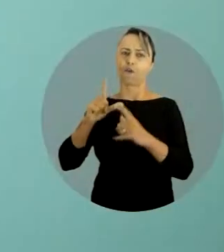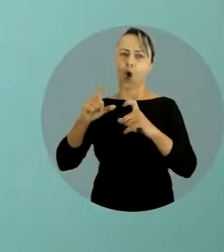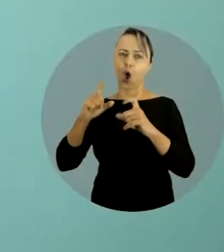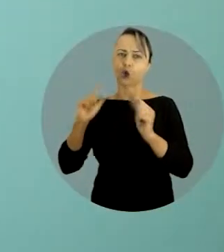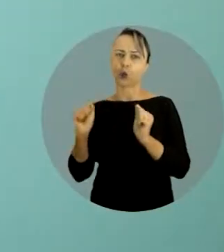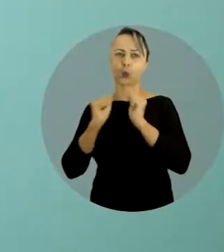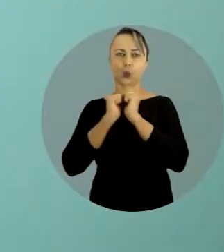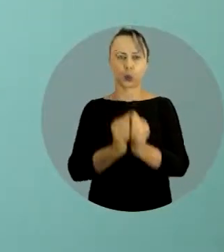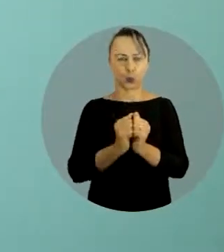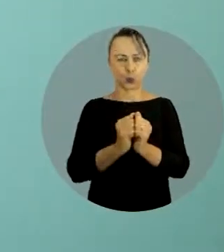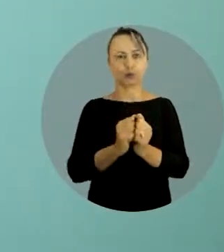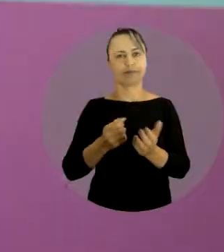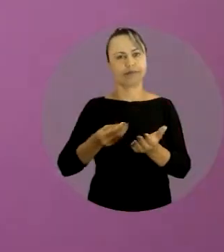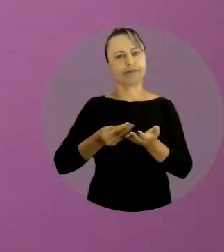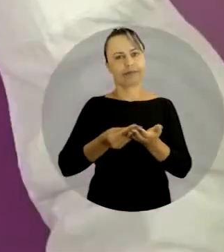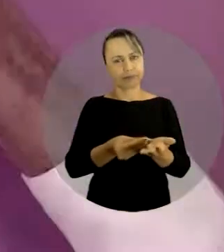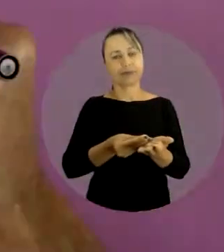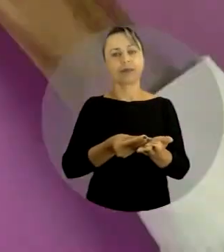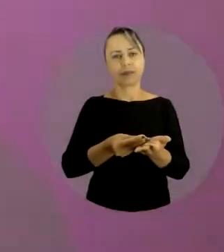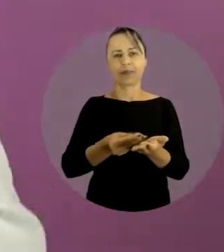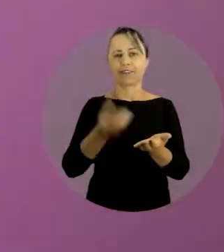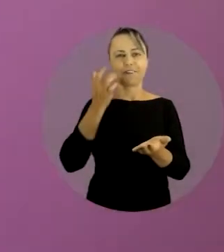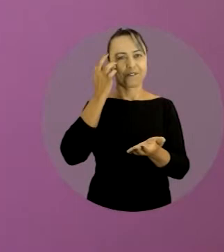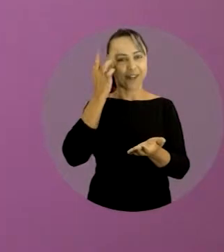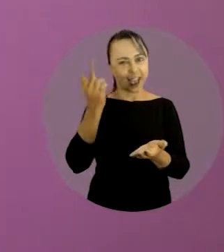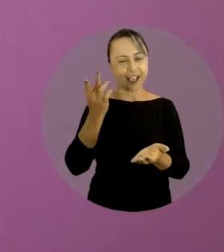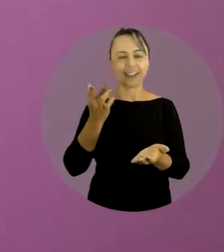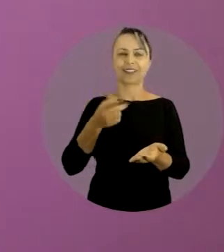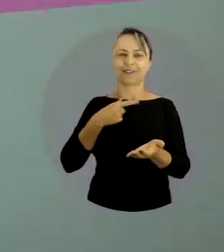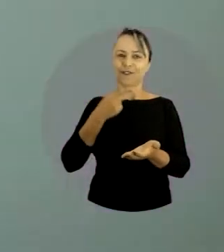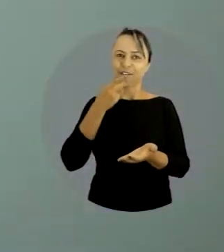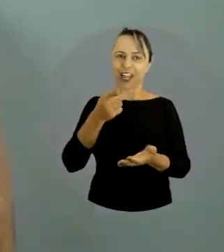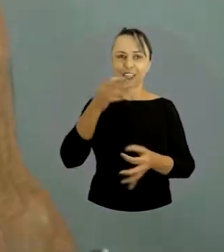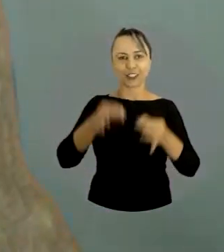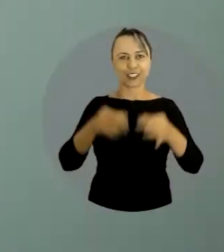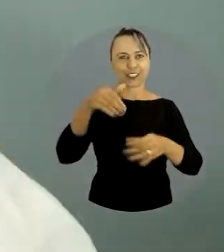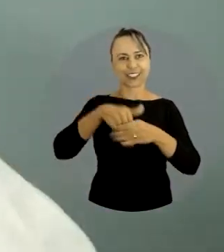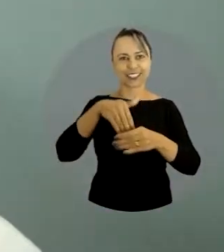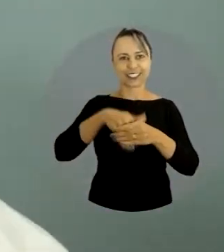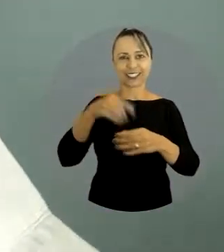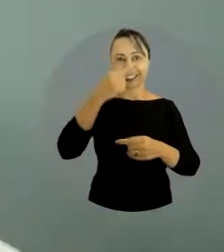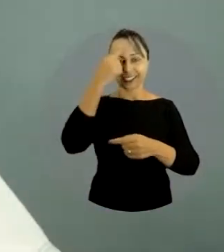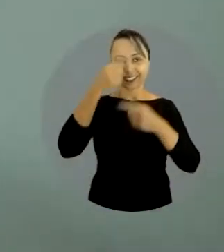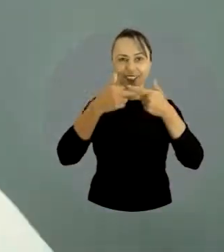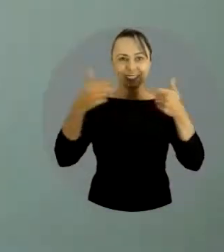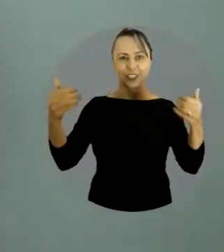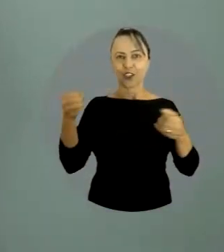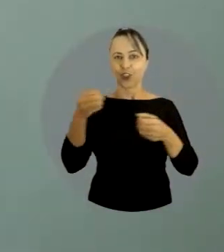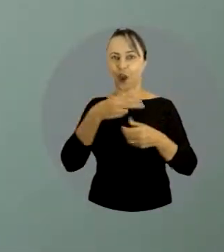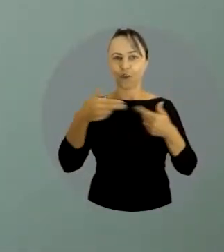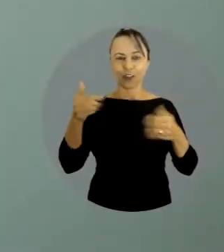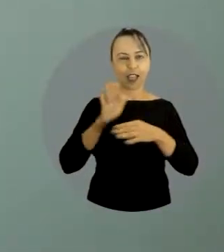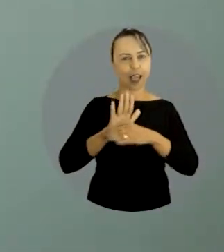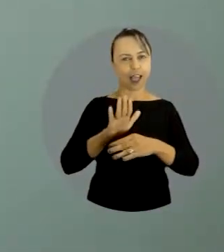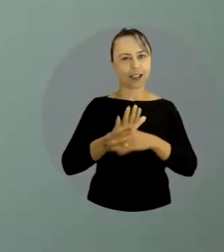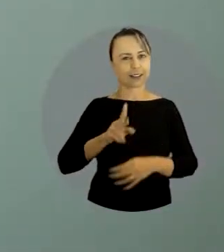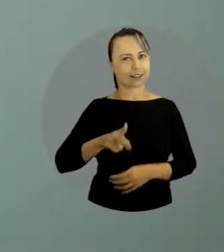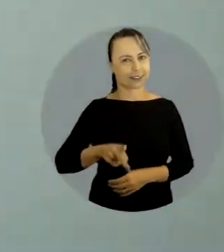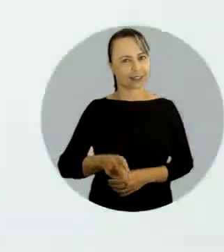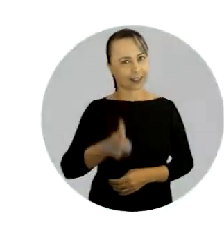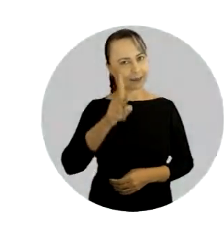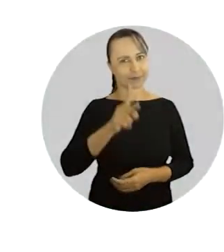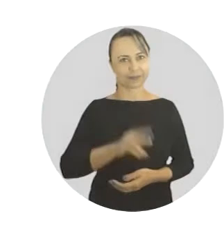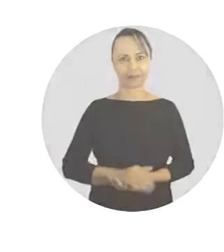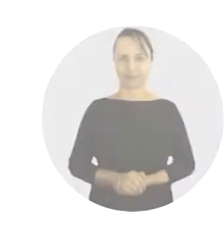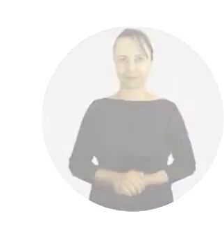junto com um documento oficial com foto. Não falei? Seu título está na mão. É a Justiça Eleitoral inovando e modernizando. Como